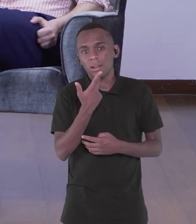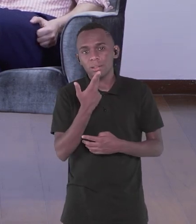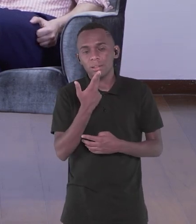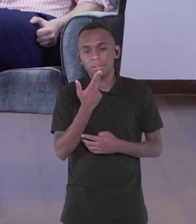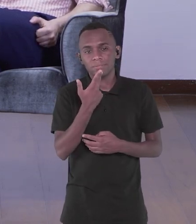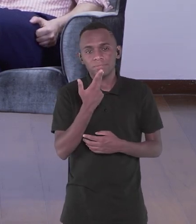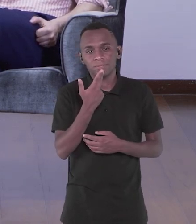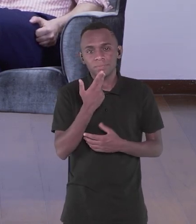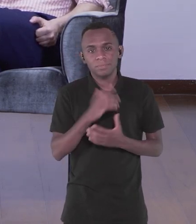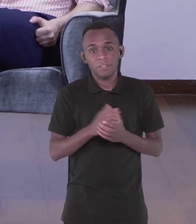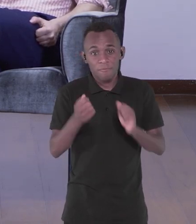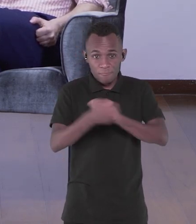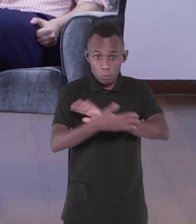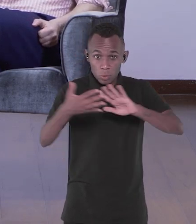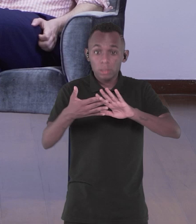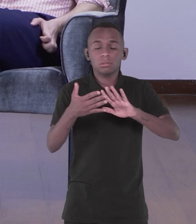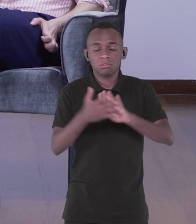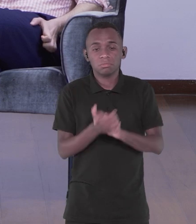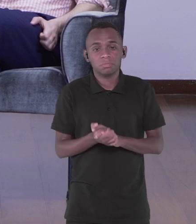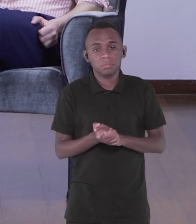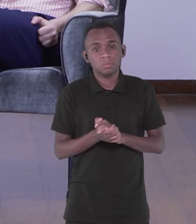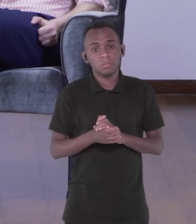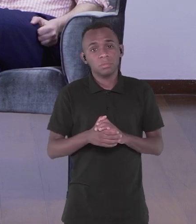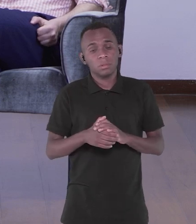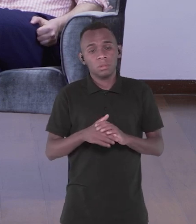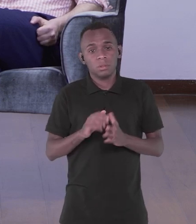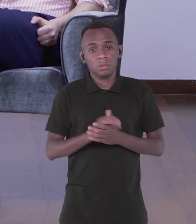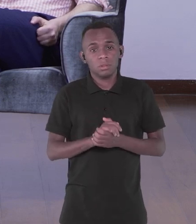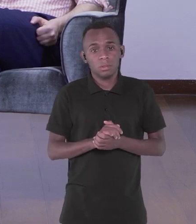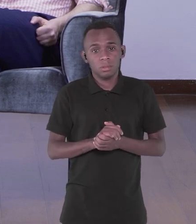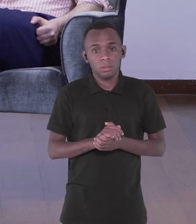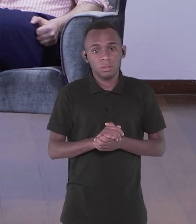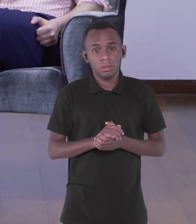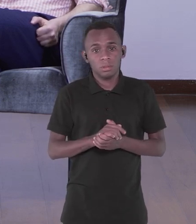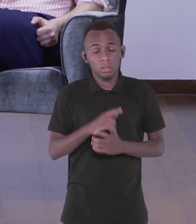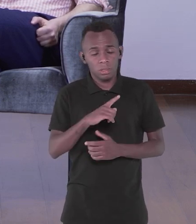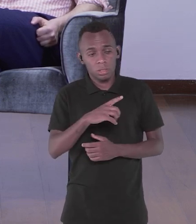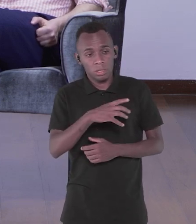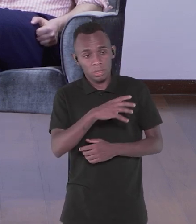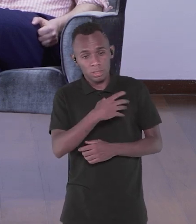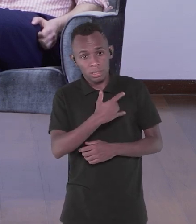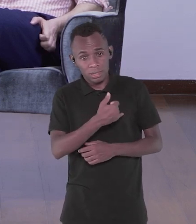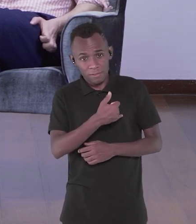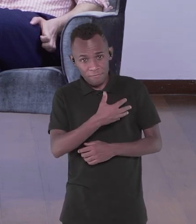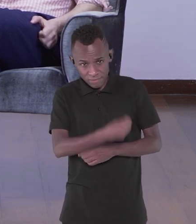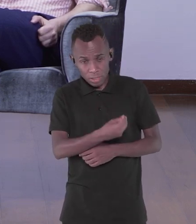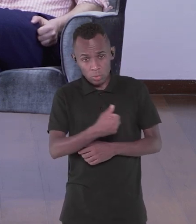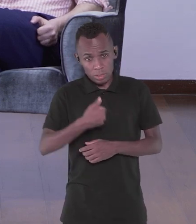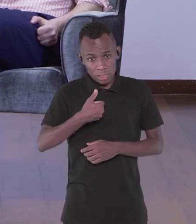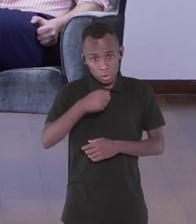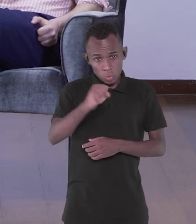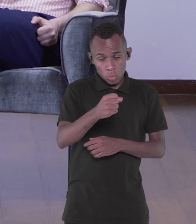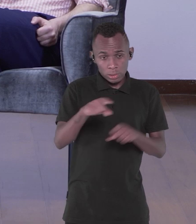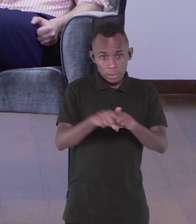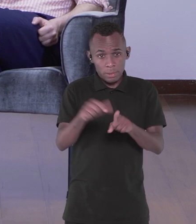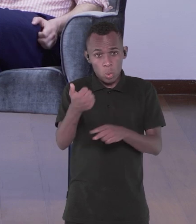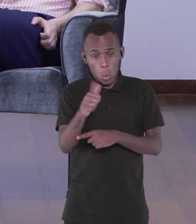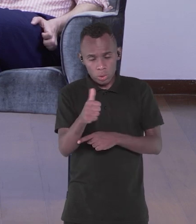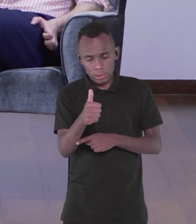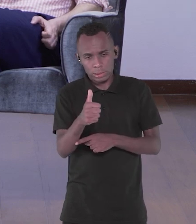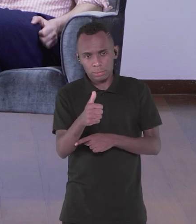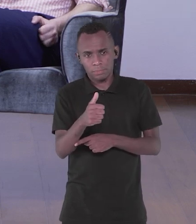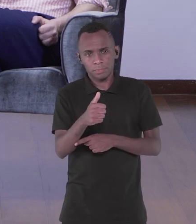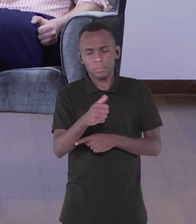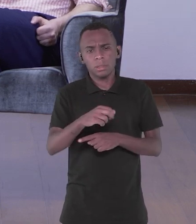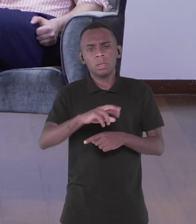digo, eu não acho que é uma... Tem 2 meninos de 8 e 11. Isso, mas ele não é